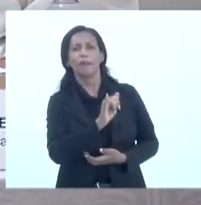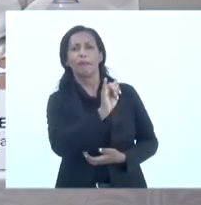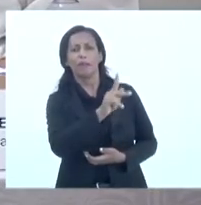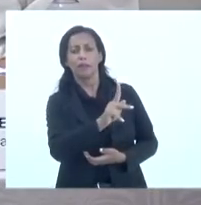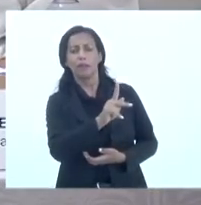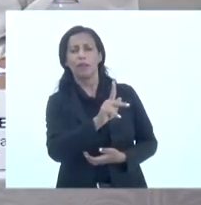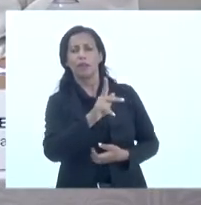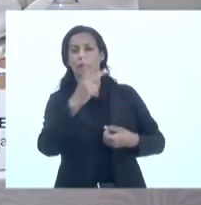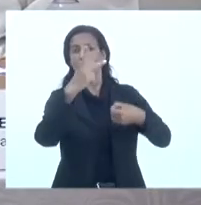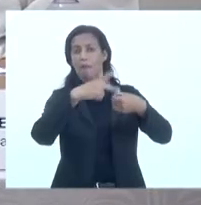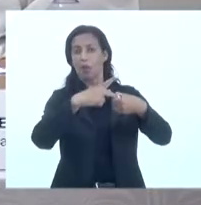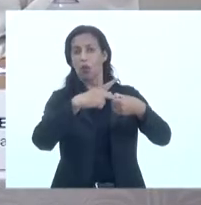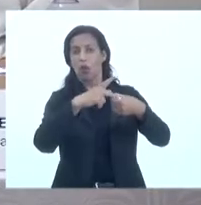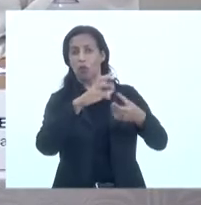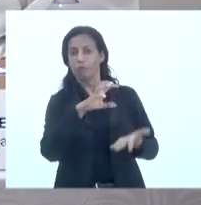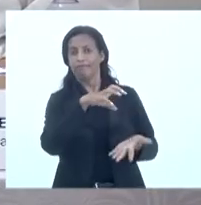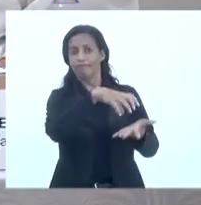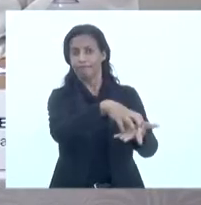petróleo.